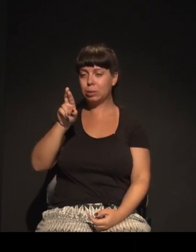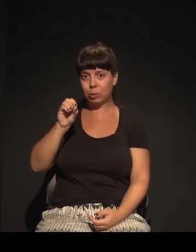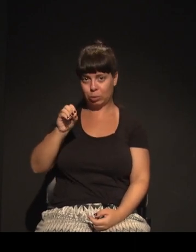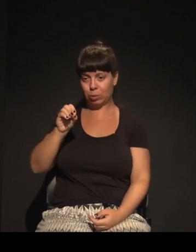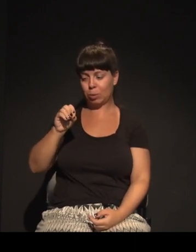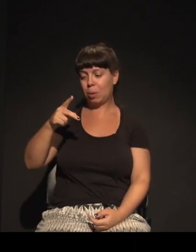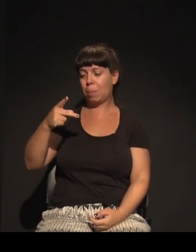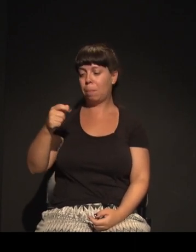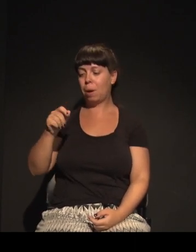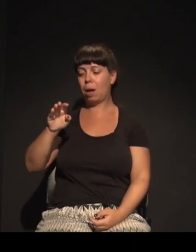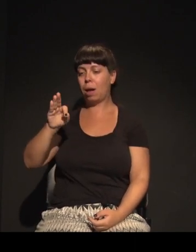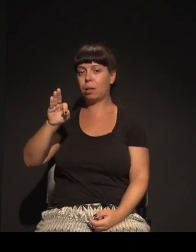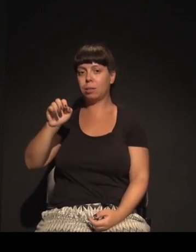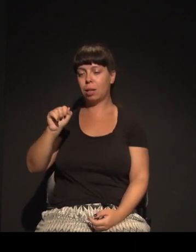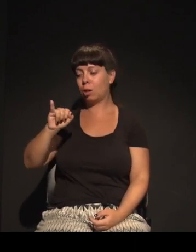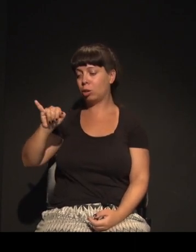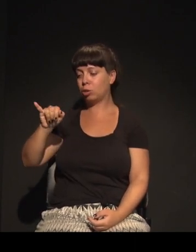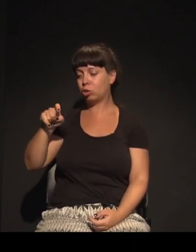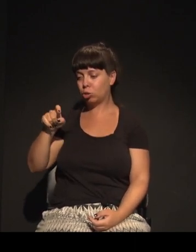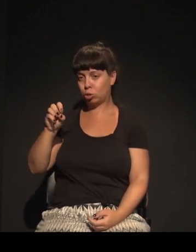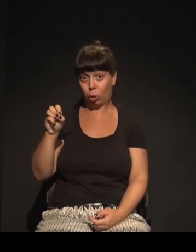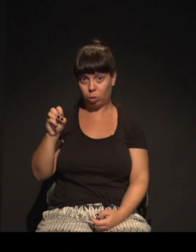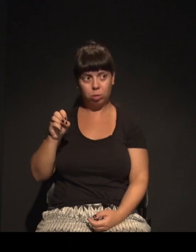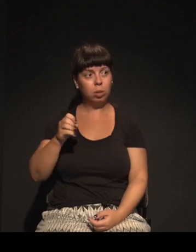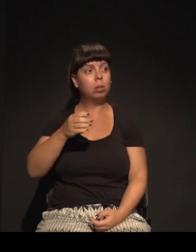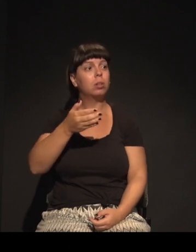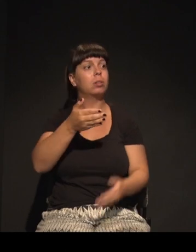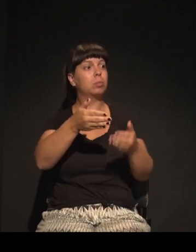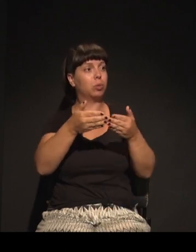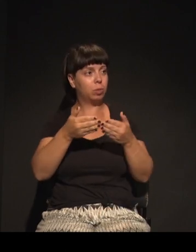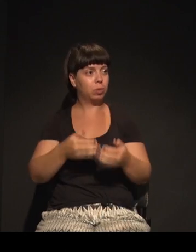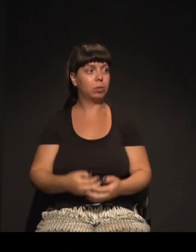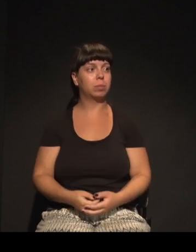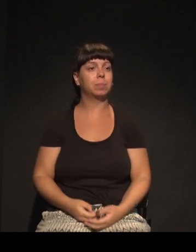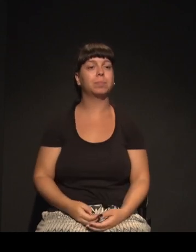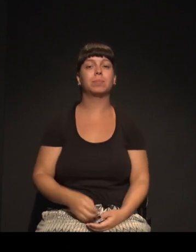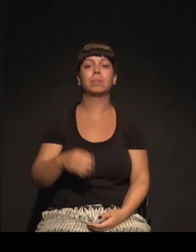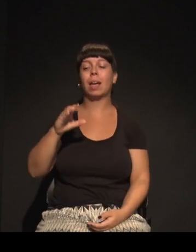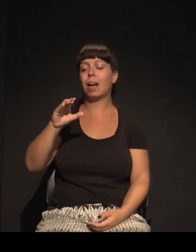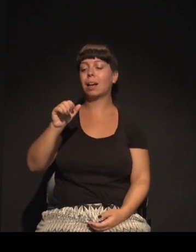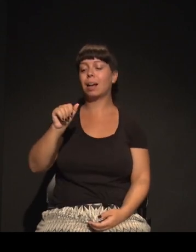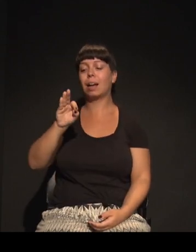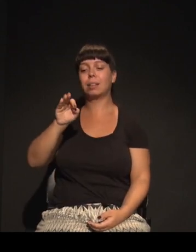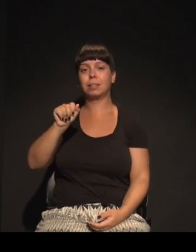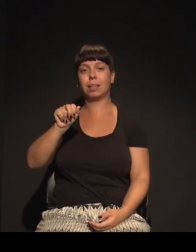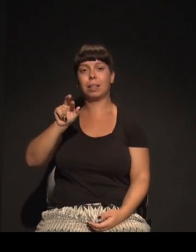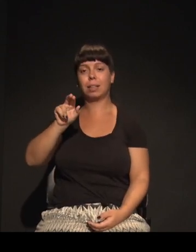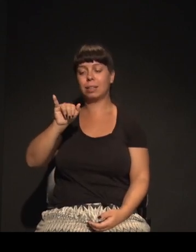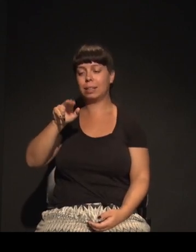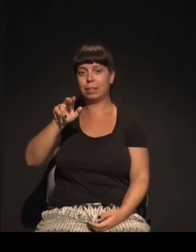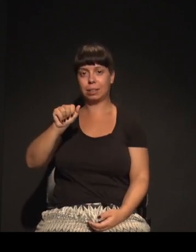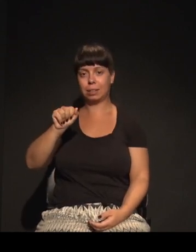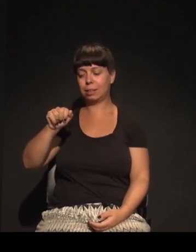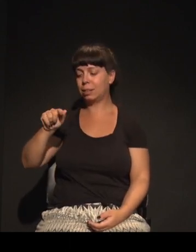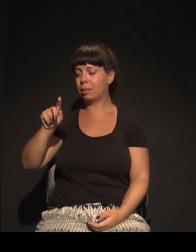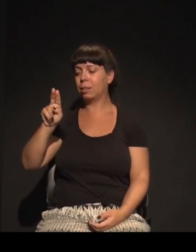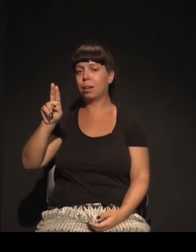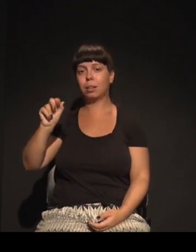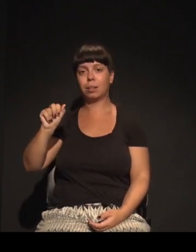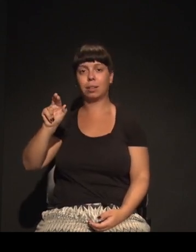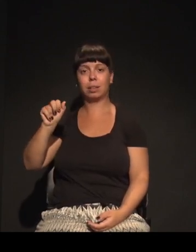vem aqui alessandro por favor a catarina guarani por favor